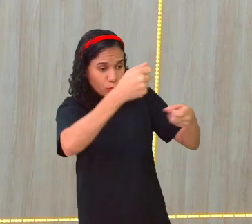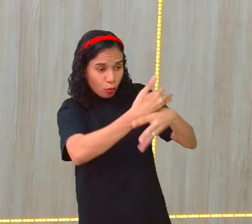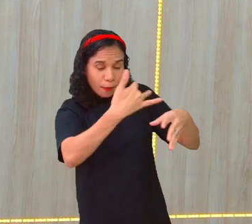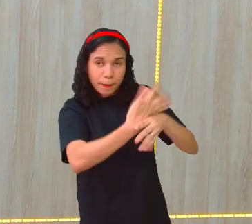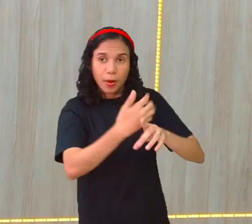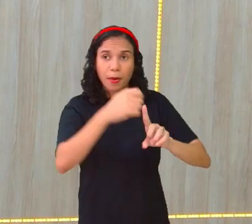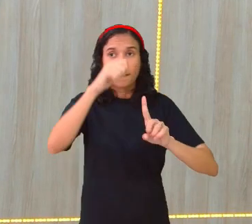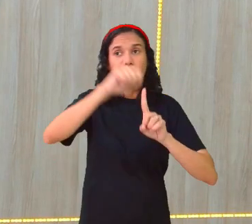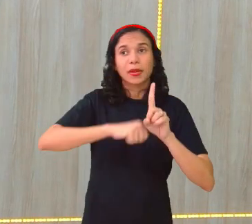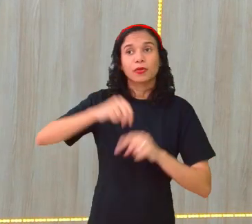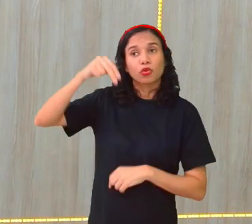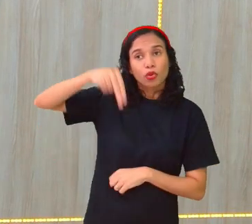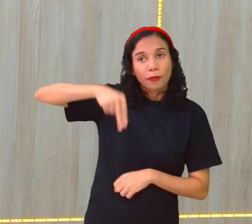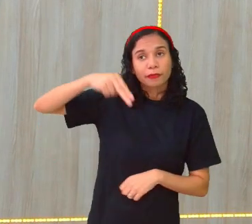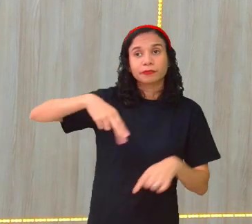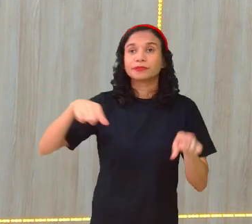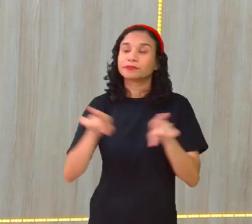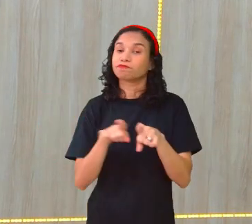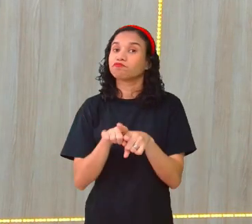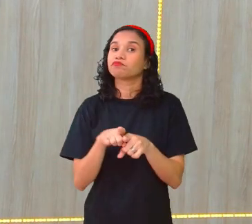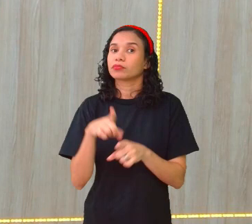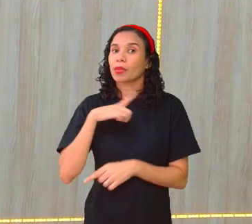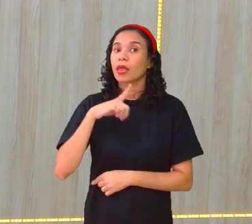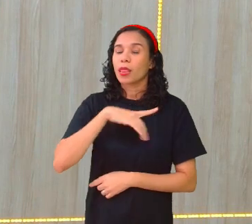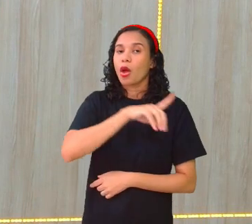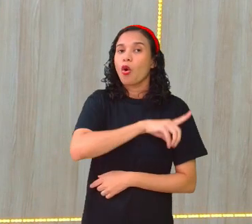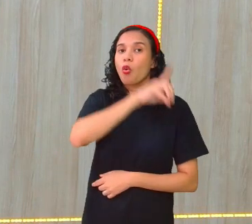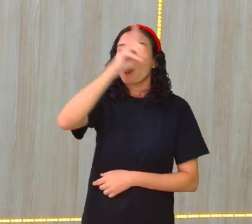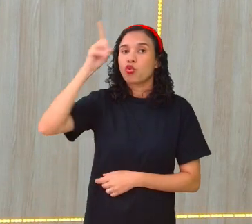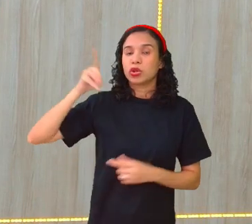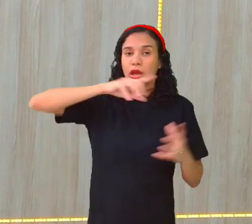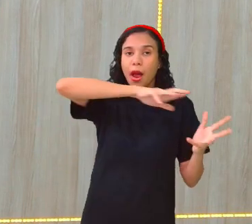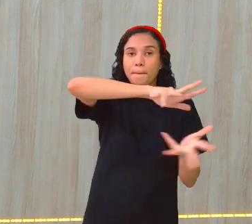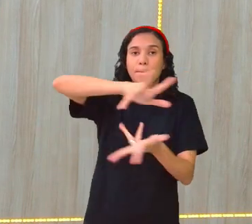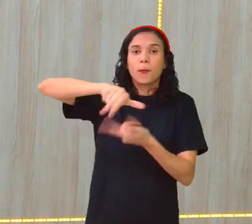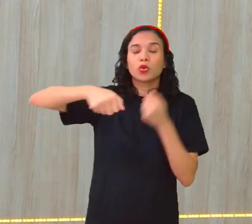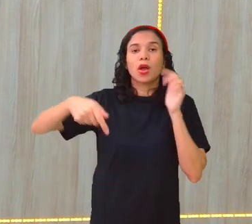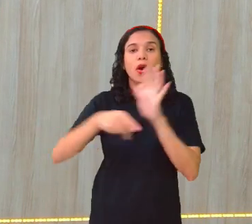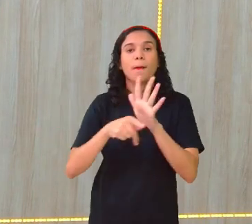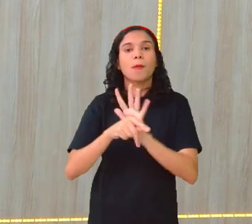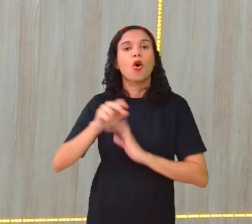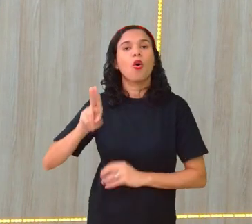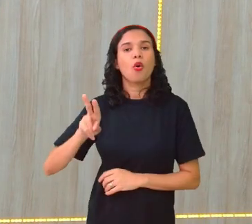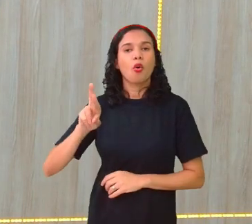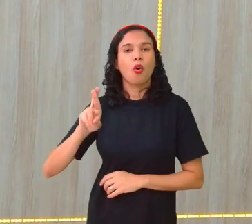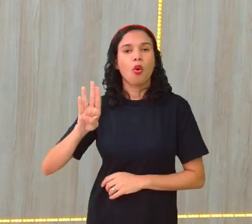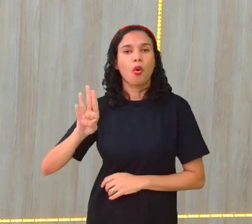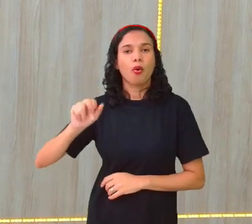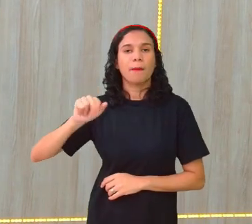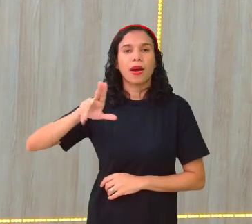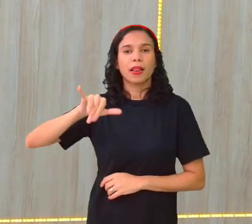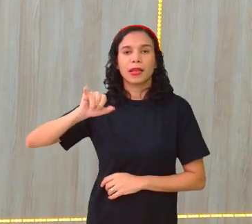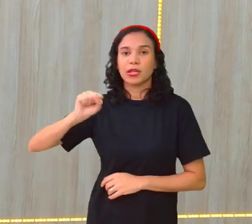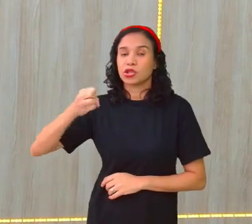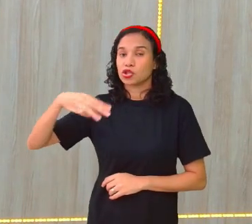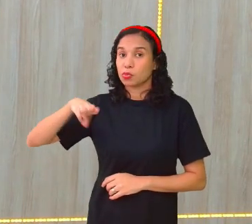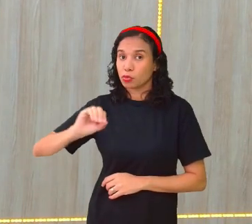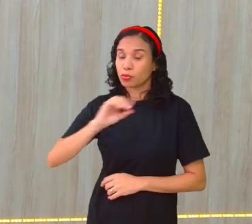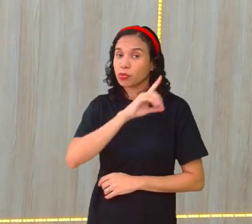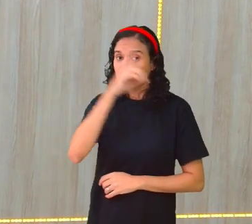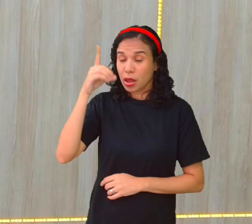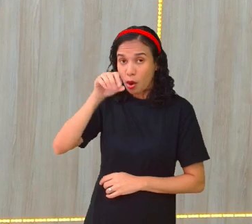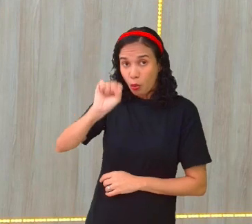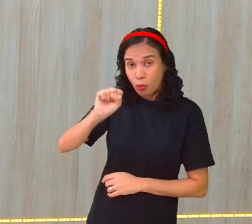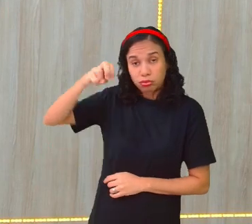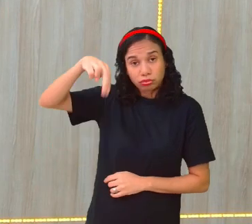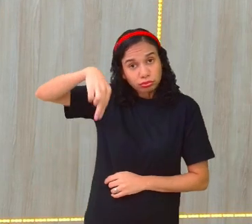mês de novembro vem também recheado como o Dia Mundial do Urbanismo, 8 de novembro. Então, é o Dia Mundial que nos